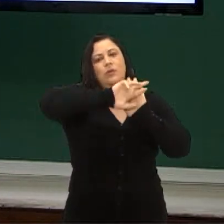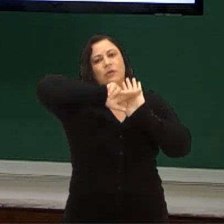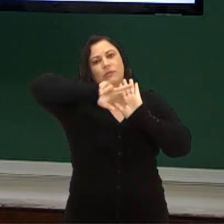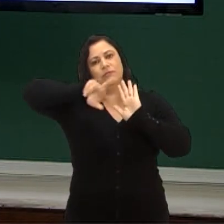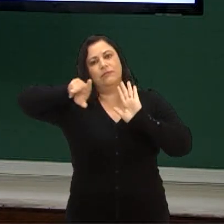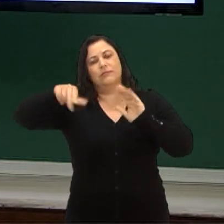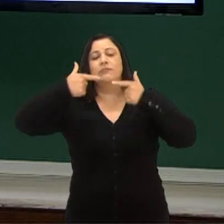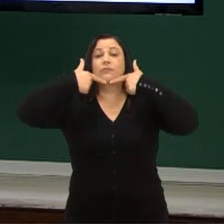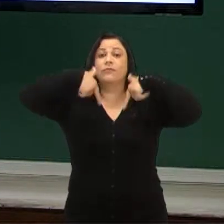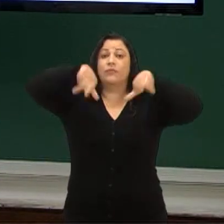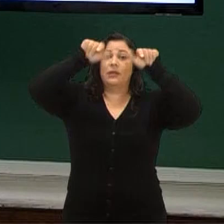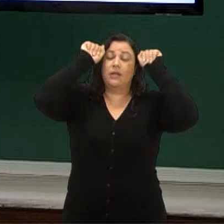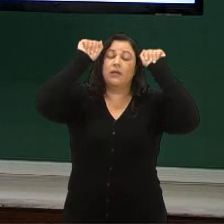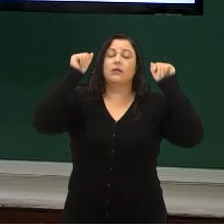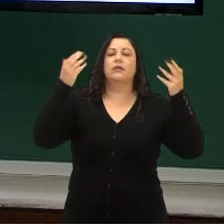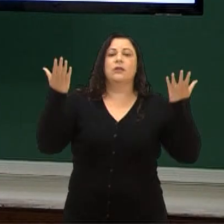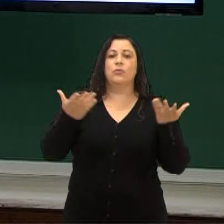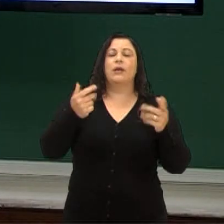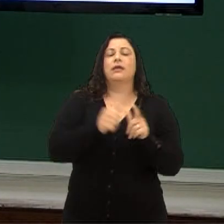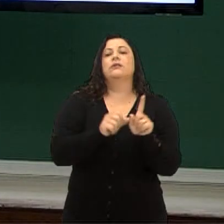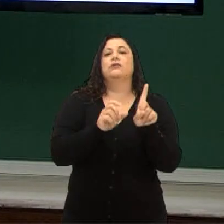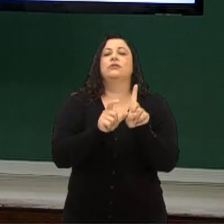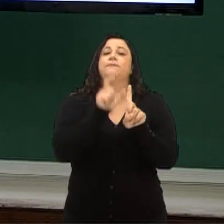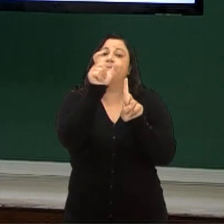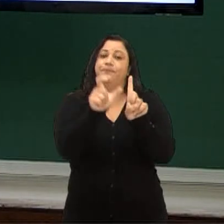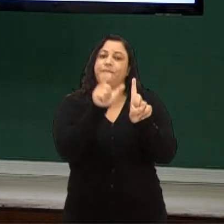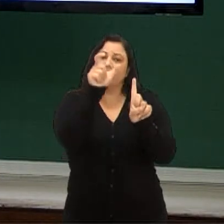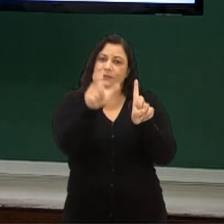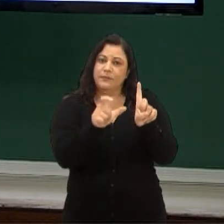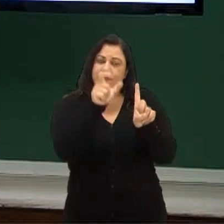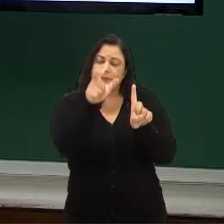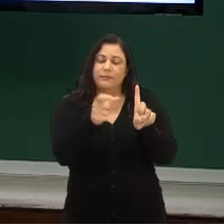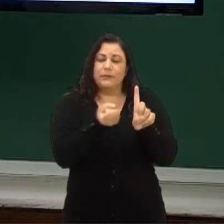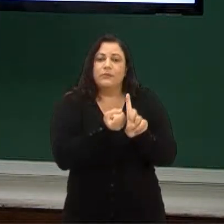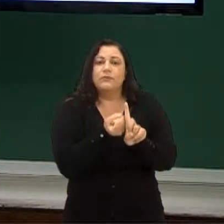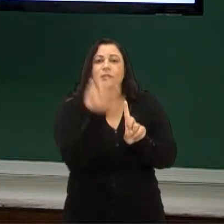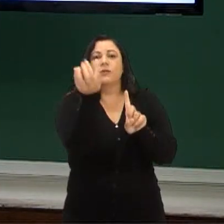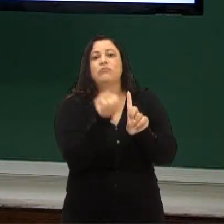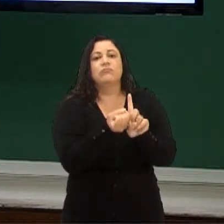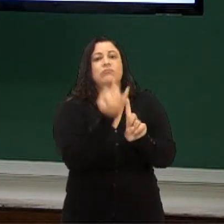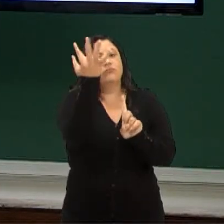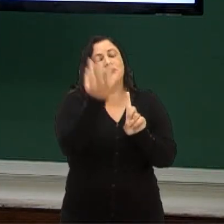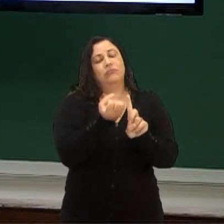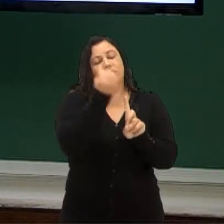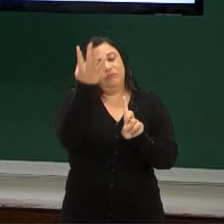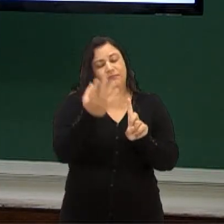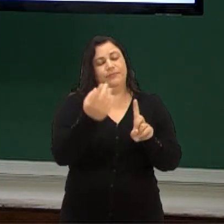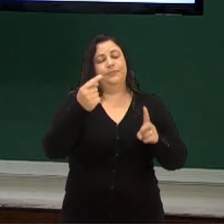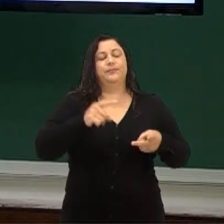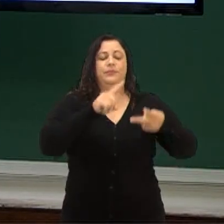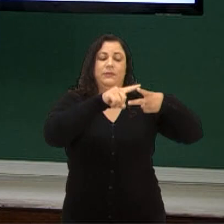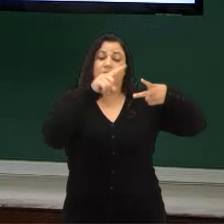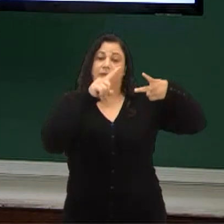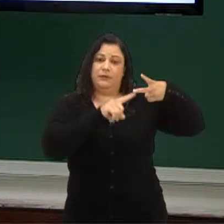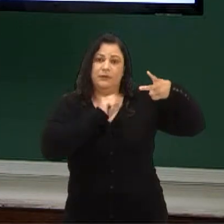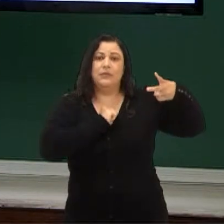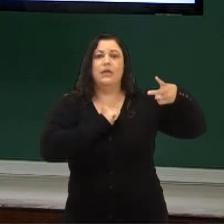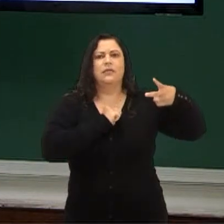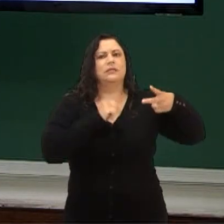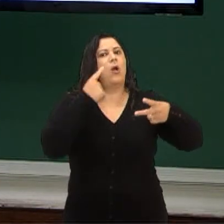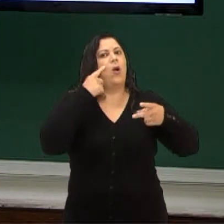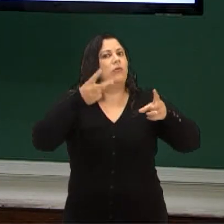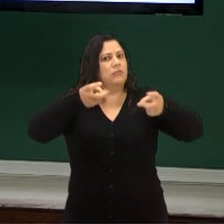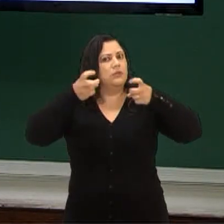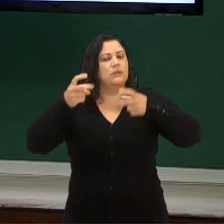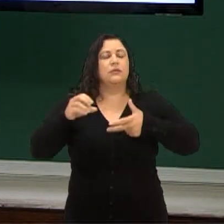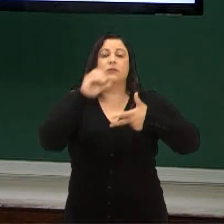é o que, meus amigos? Nós acabamos de falar, verbal e não verbal. Sempre preste atenção. O Enem explora muito isso, tá, meus amigos? Cuidado com isso.